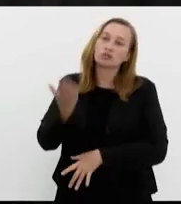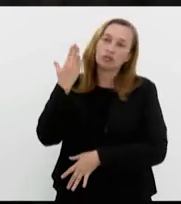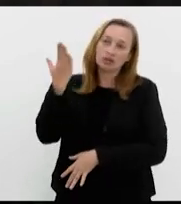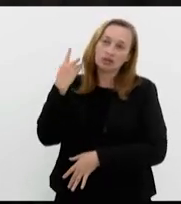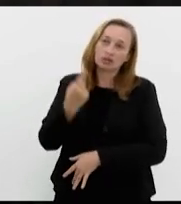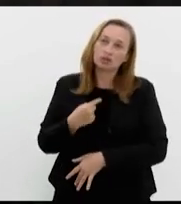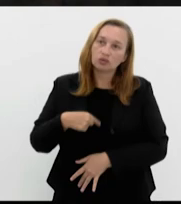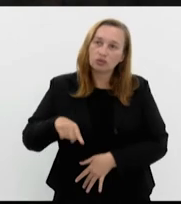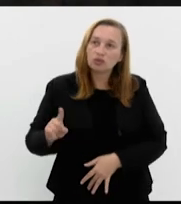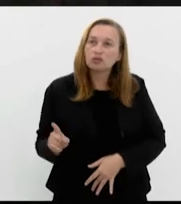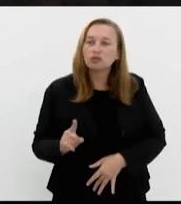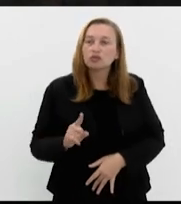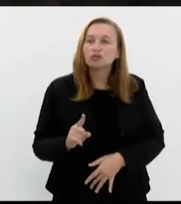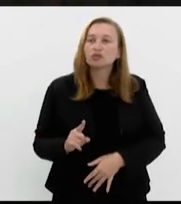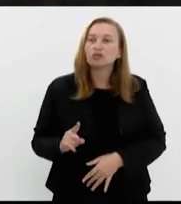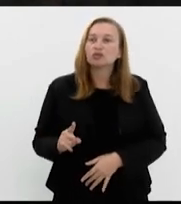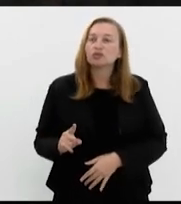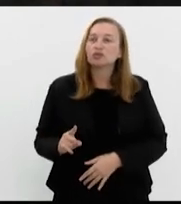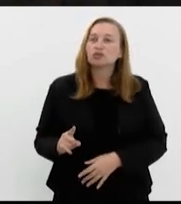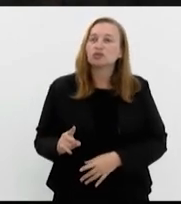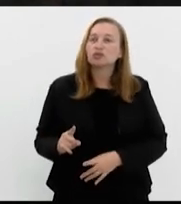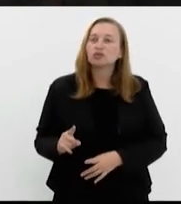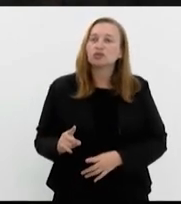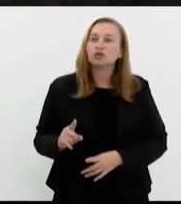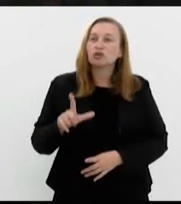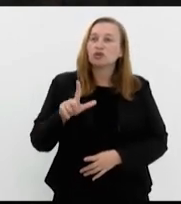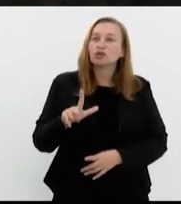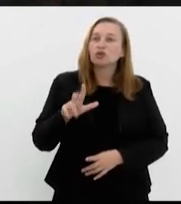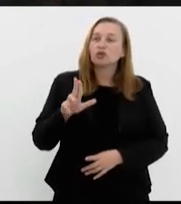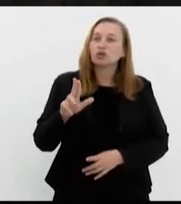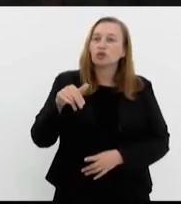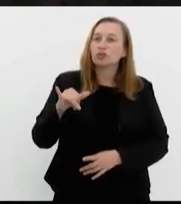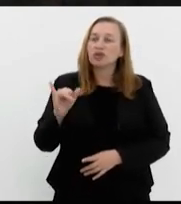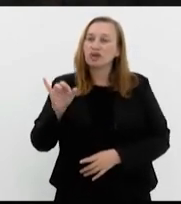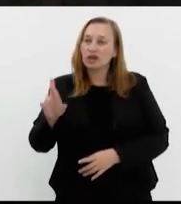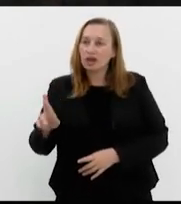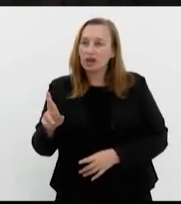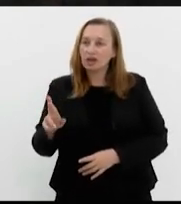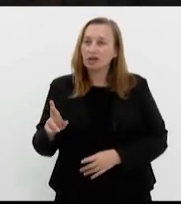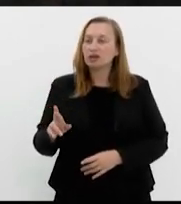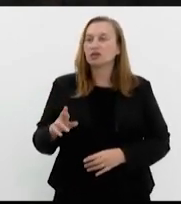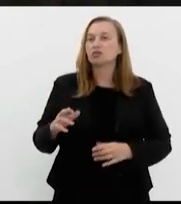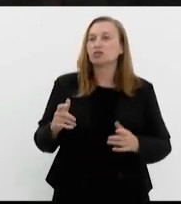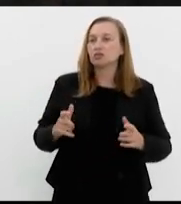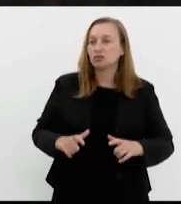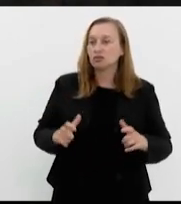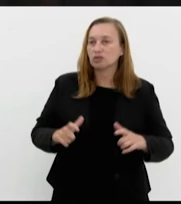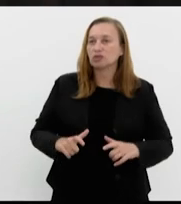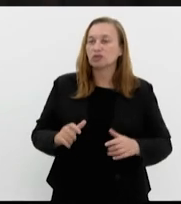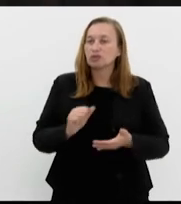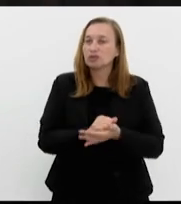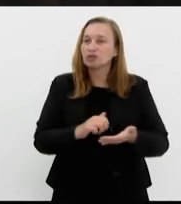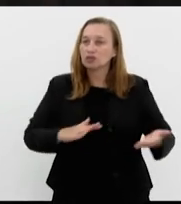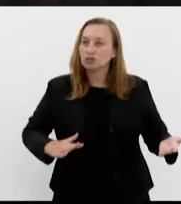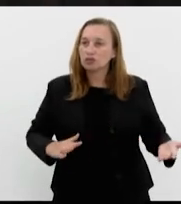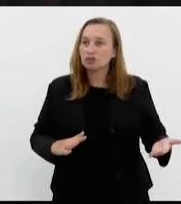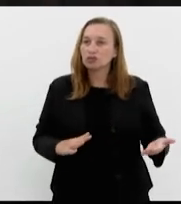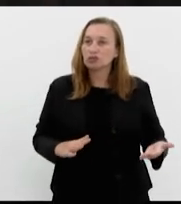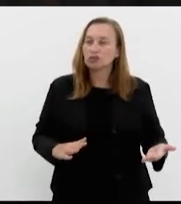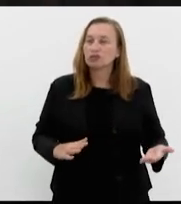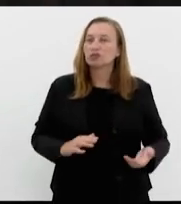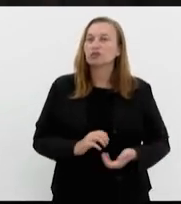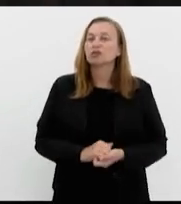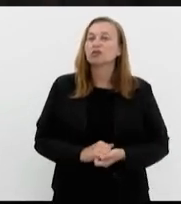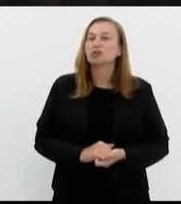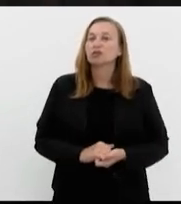fui atacada em Lumiar, quando realizava uma atividade de prestação de